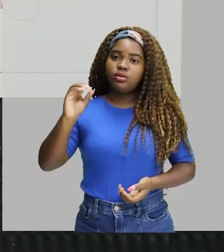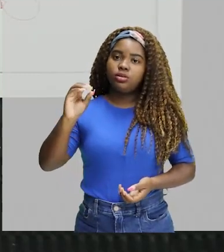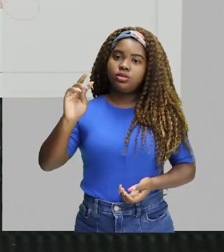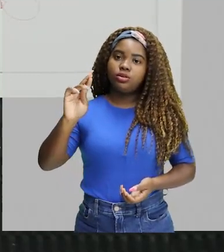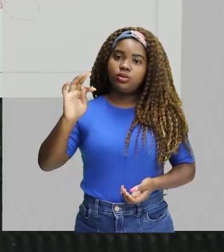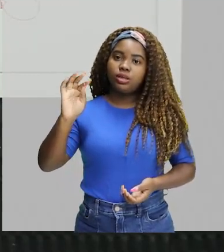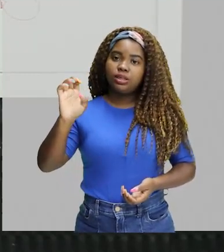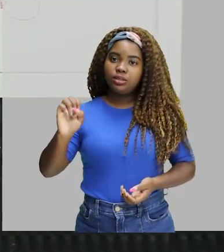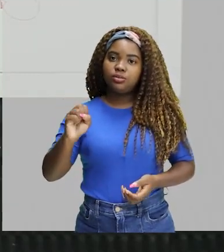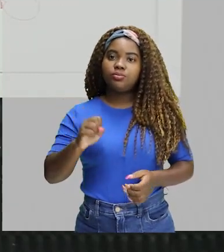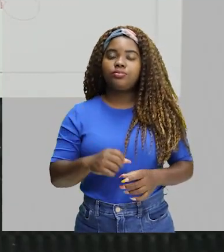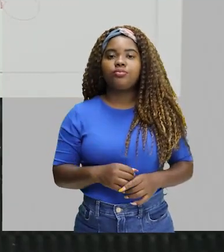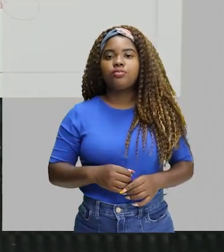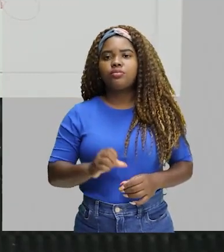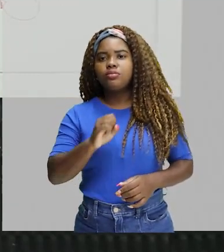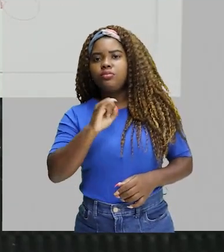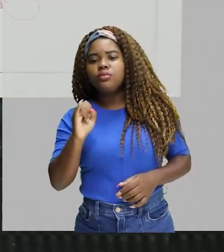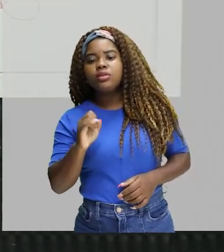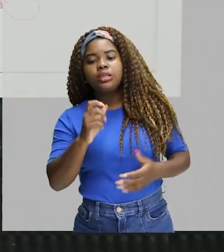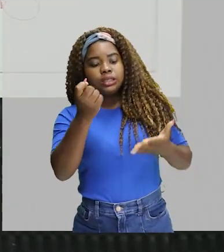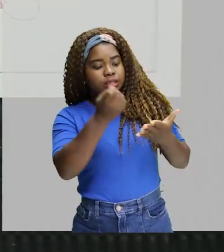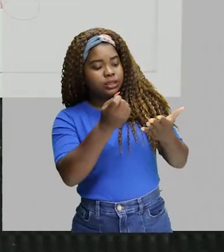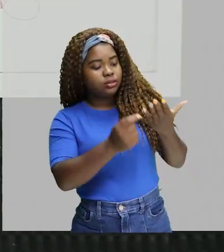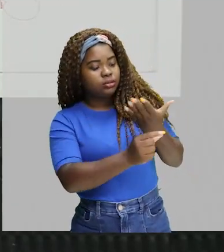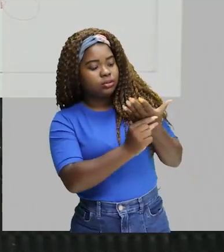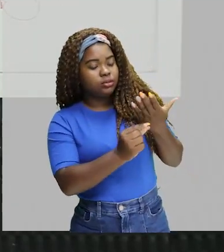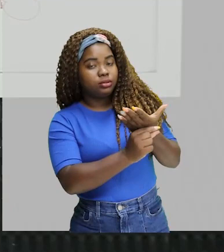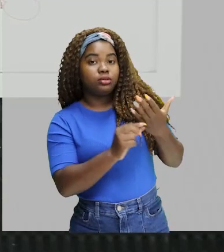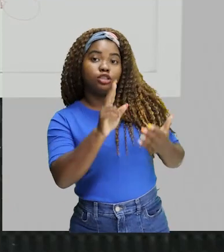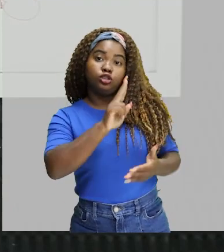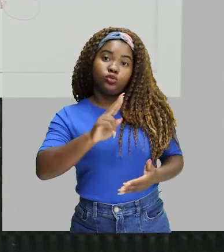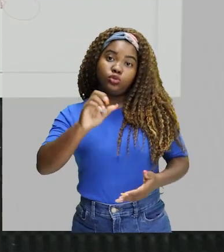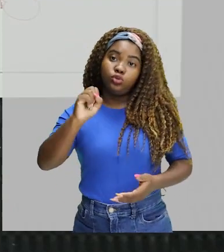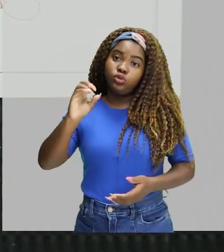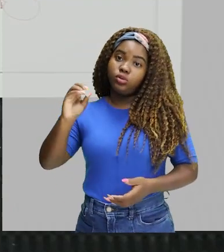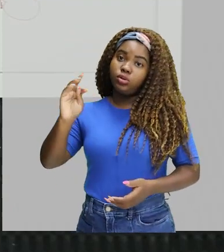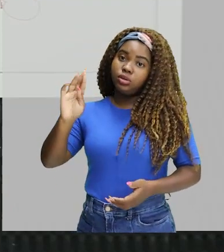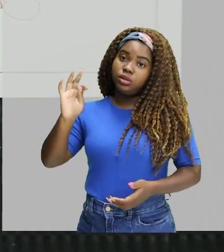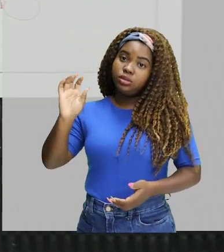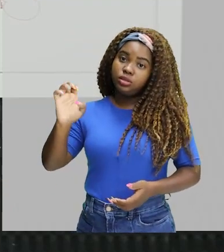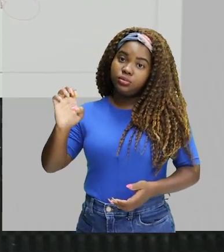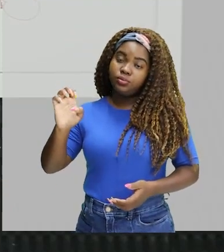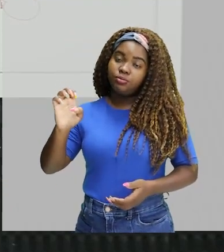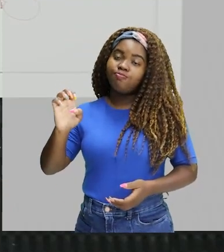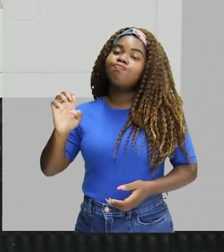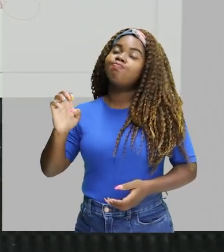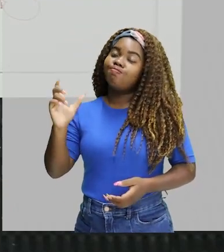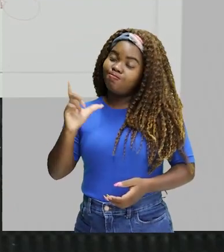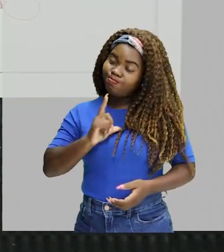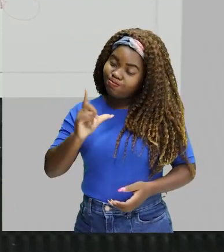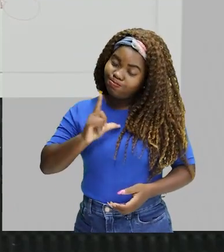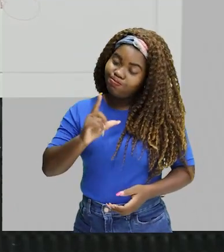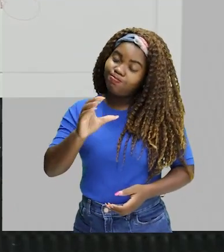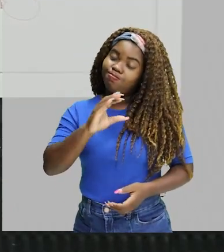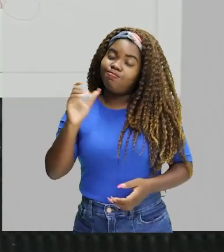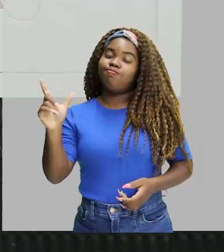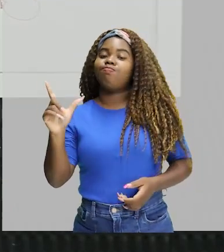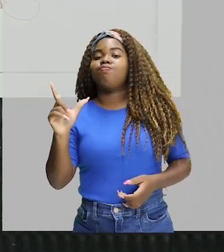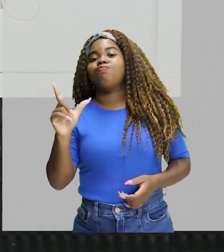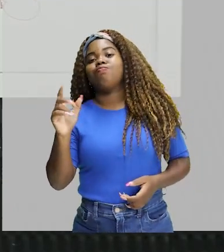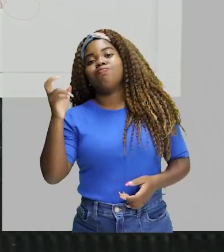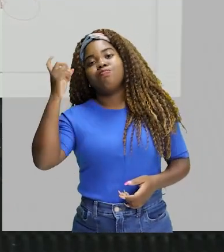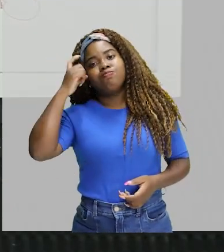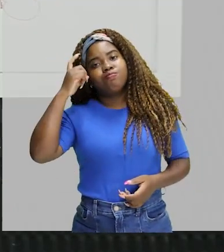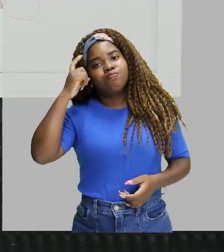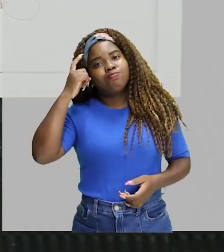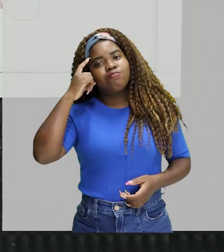falei para vocês, se ele escreveu e usou Sócrates como personagem, eles têm provavelmente, claro, um